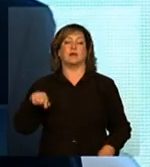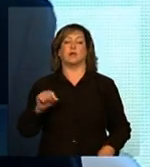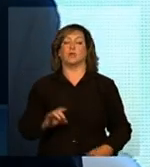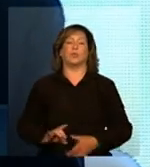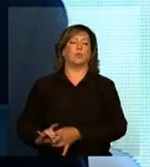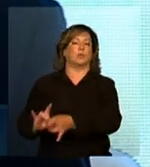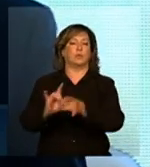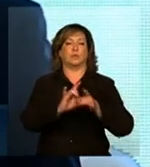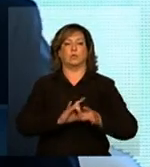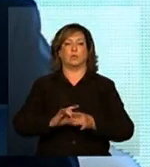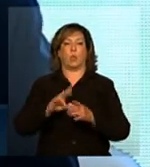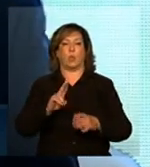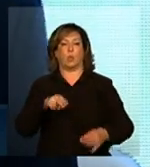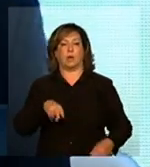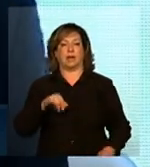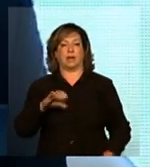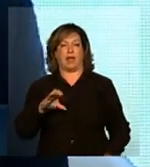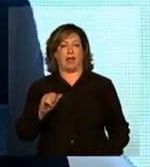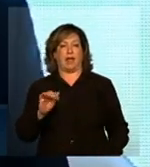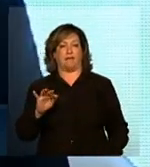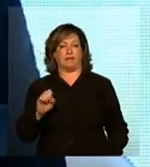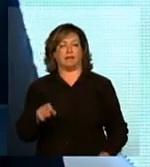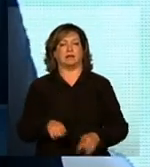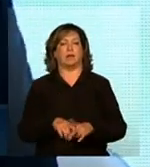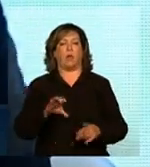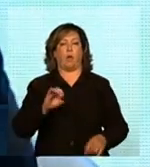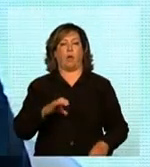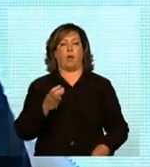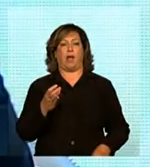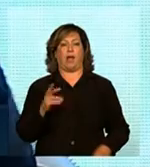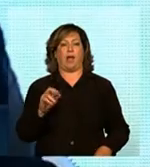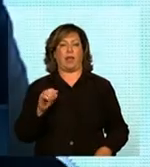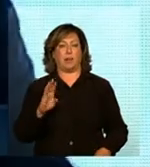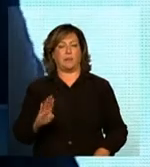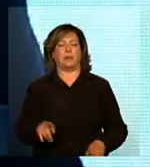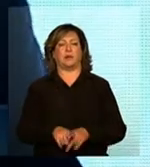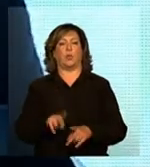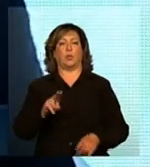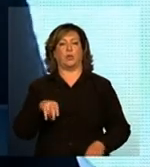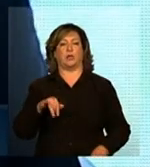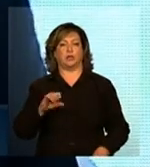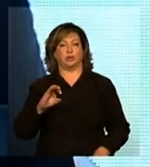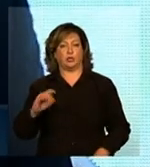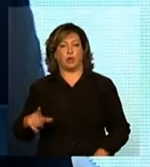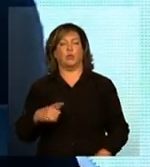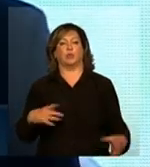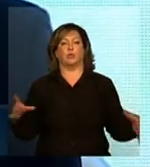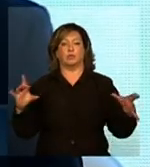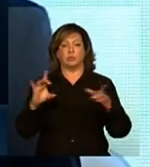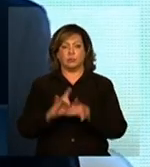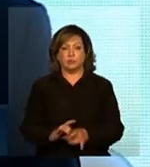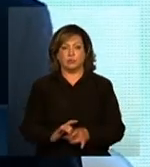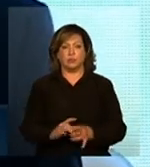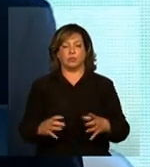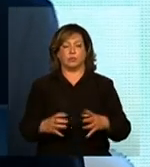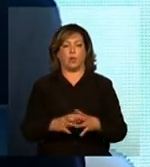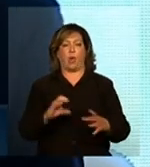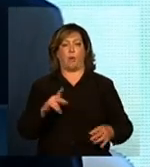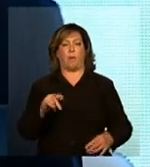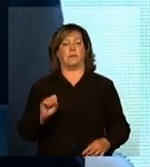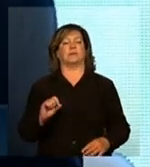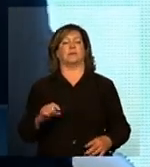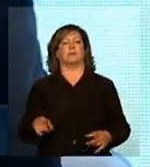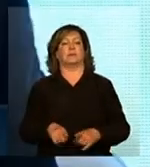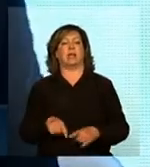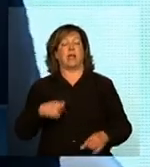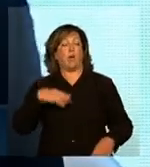unificação da Unicafes, da Concrab e da Unisol numa organização só, a Unicopas, eu acho que é um,